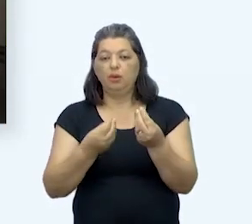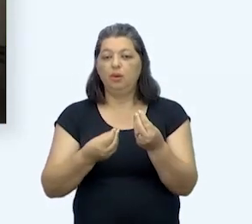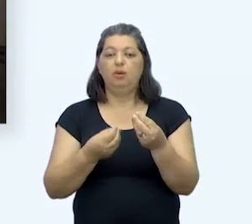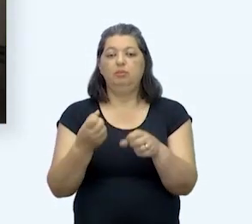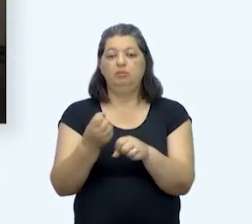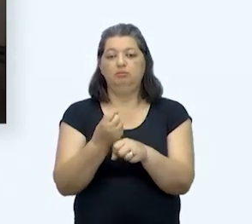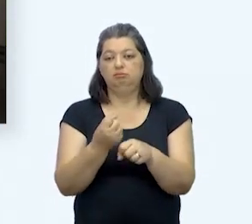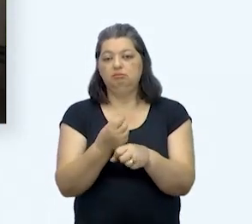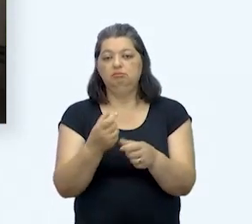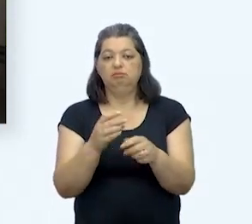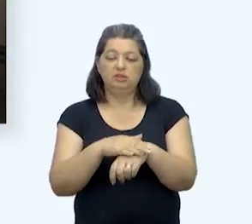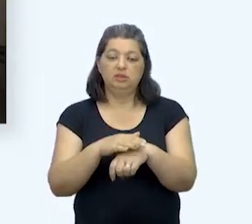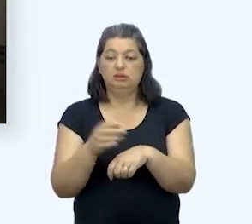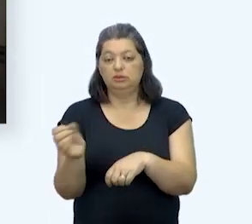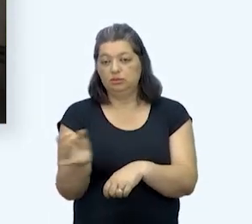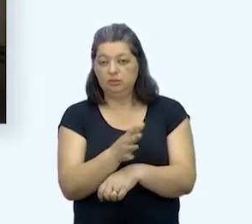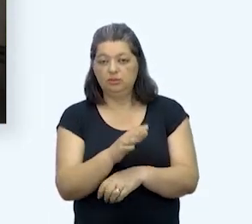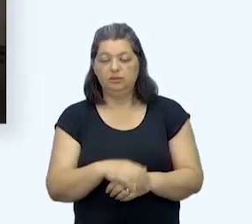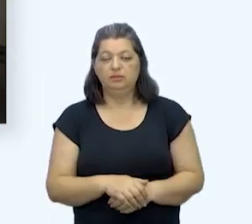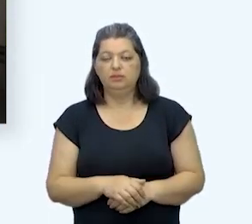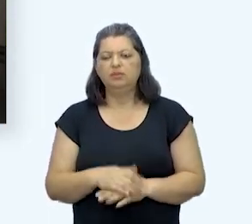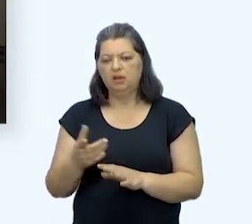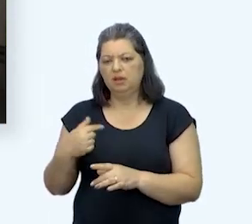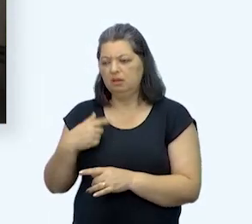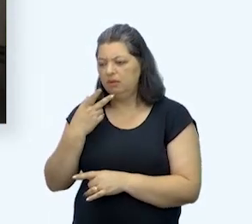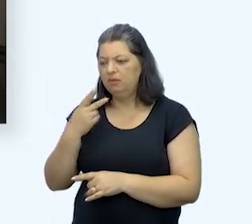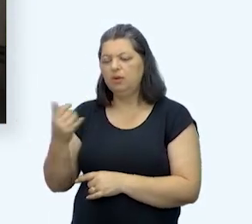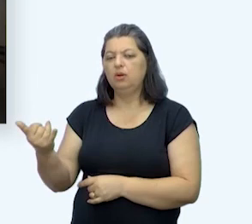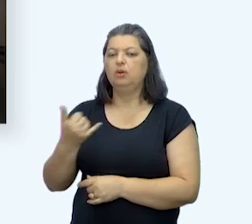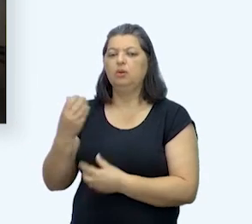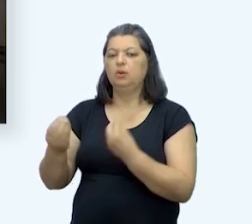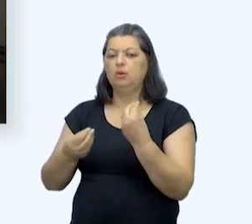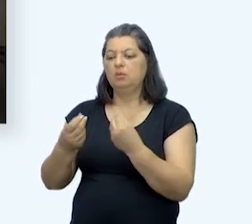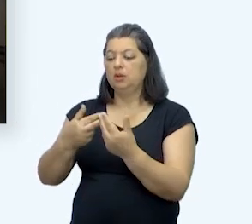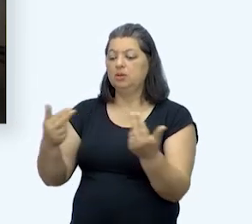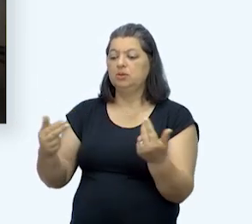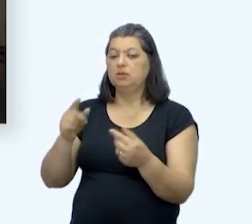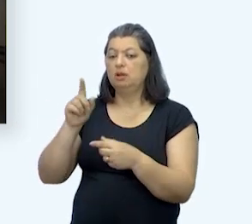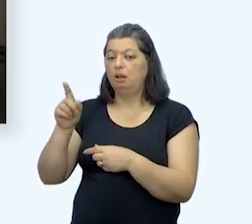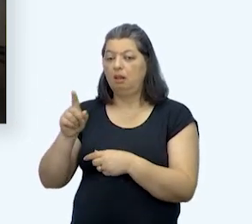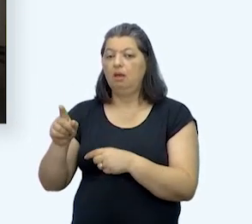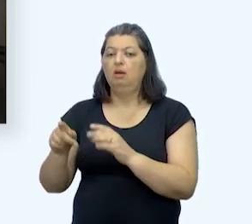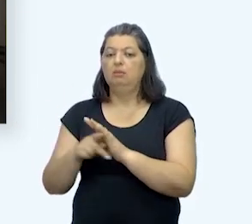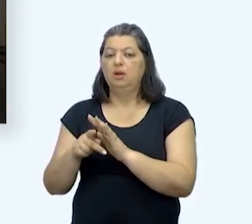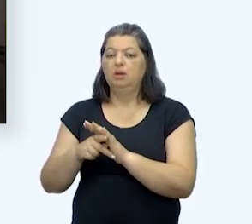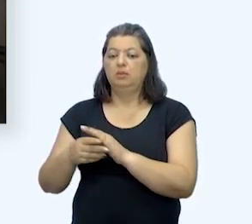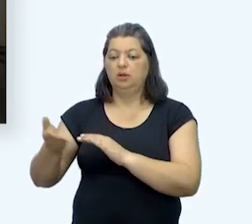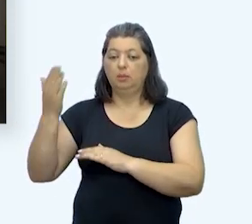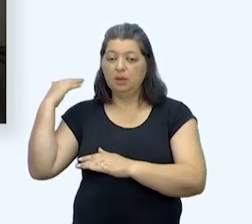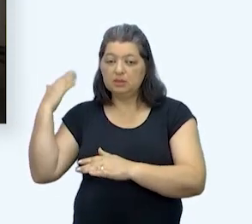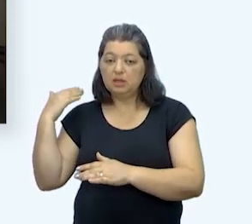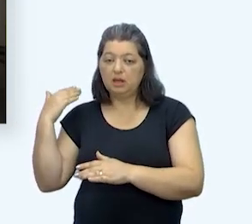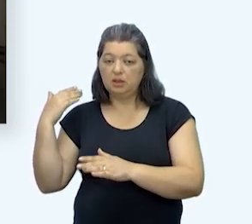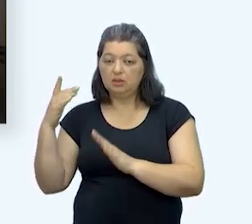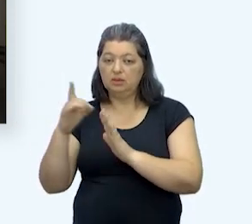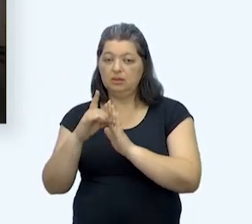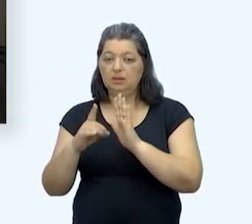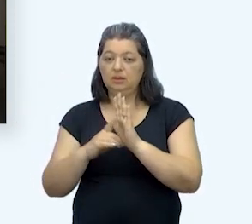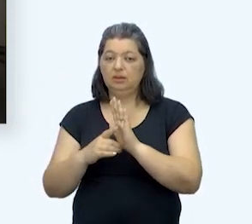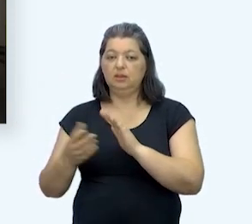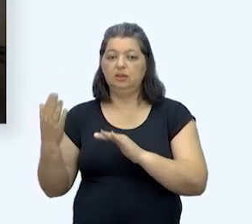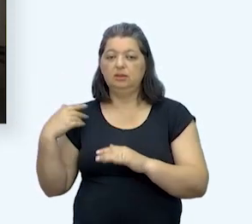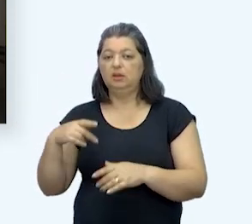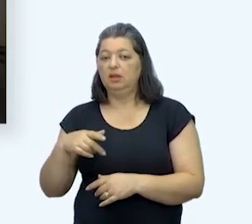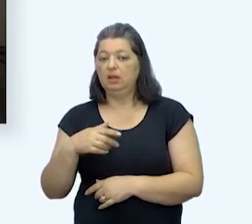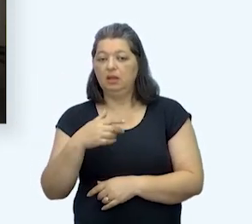recuperação. E aí, vó? A senhora disse que ia nos contar como eram as coisas na época da sua tataravó, a Kimi. Vó, eu tô